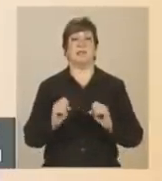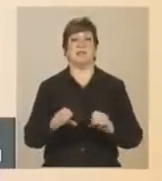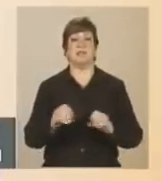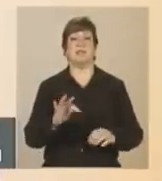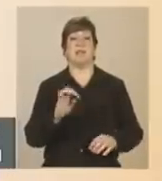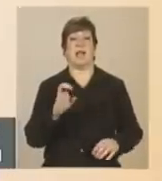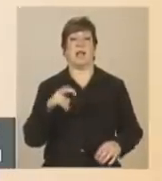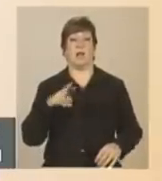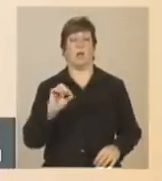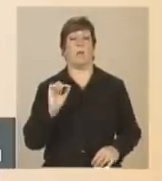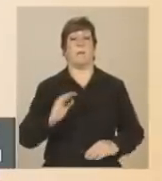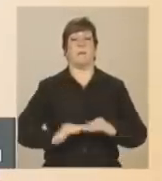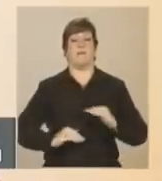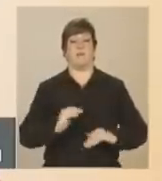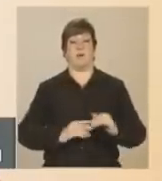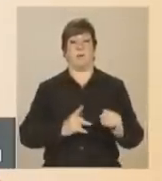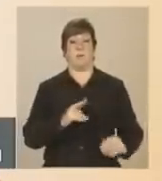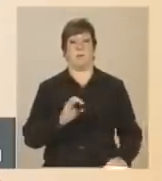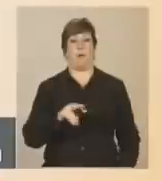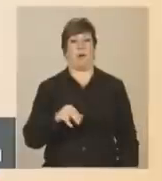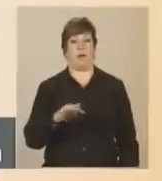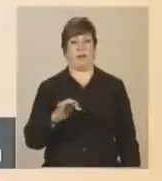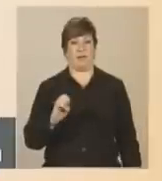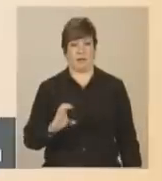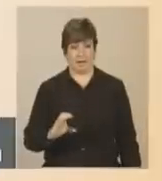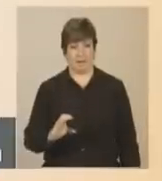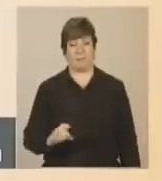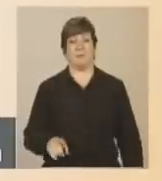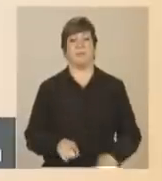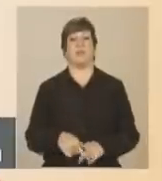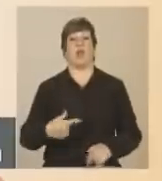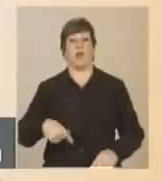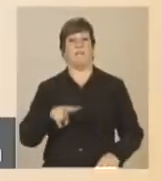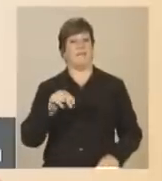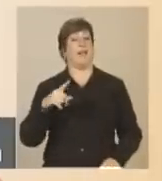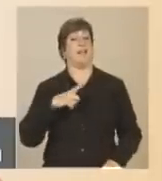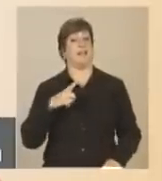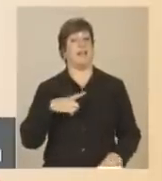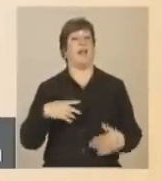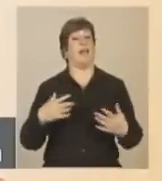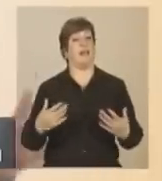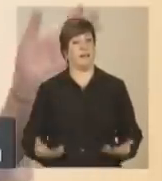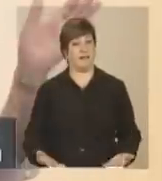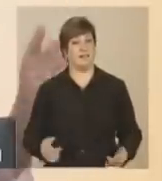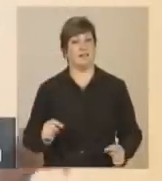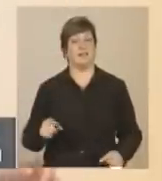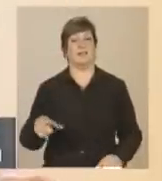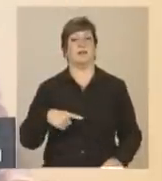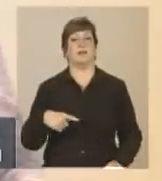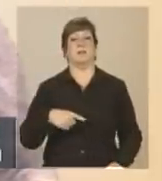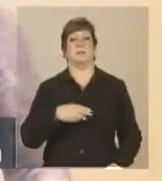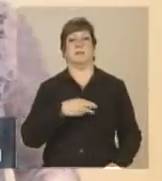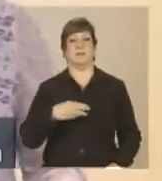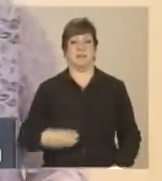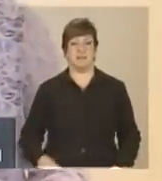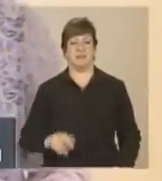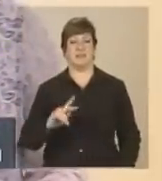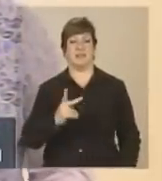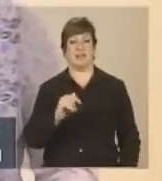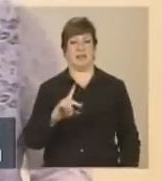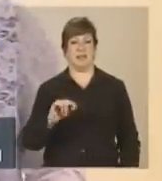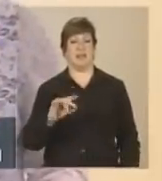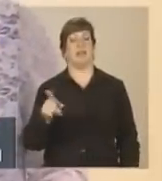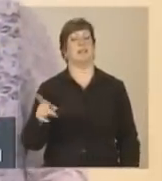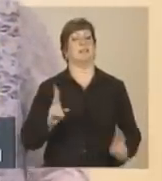técnico profissionalizante, é o Pronatec. Nós vamos ter aí, o ministro Fernando Haddad sempre fala para o